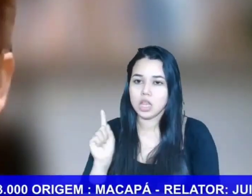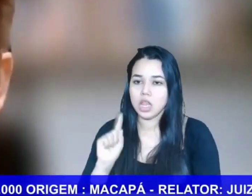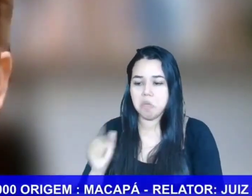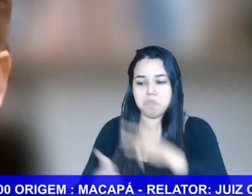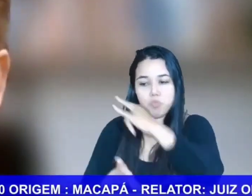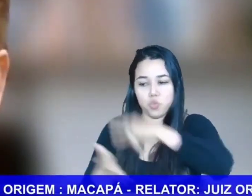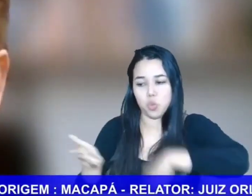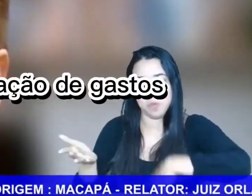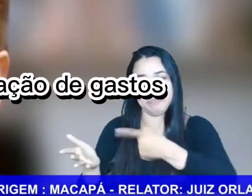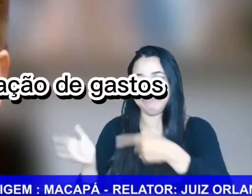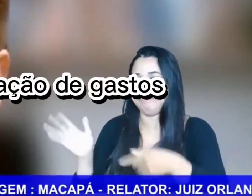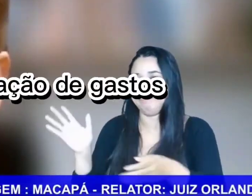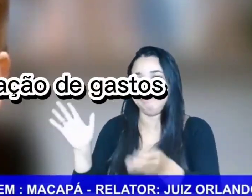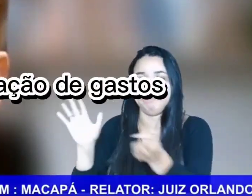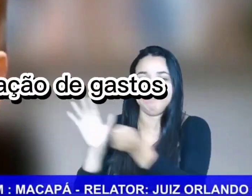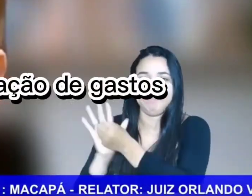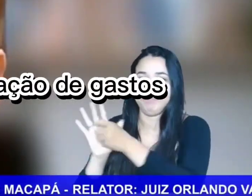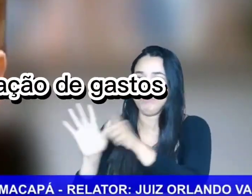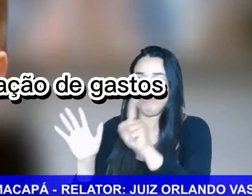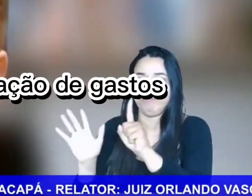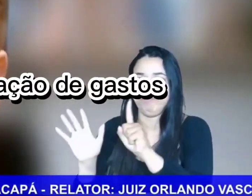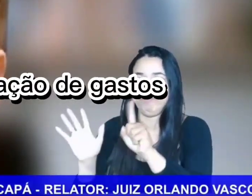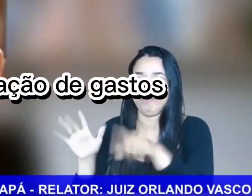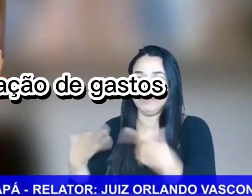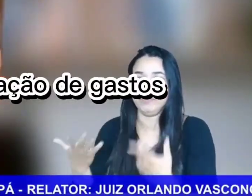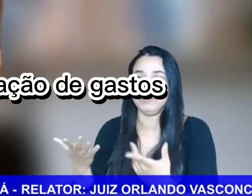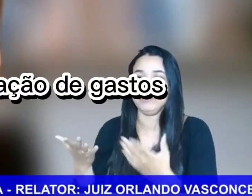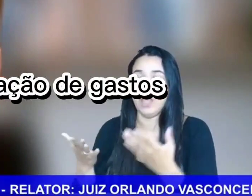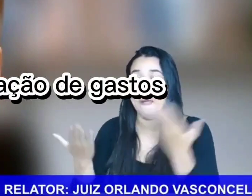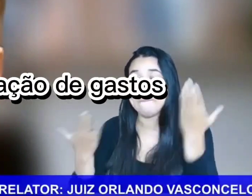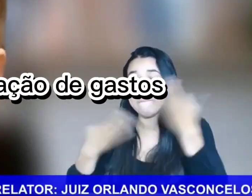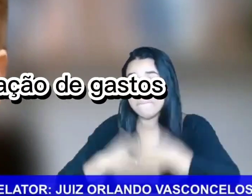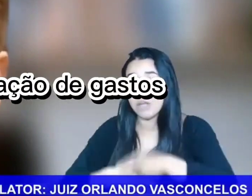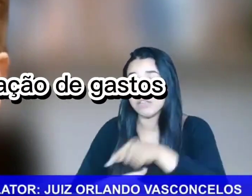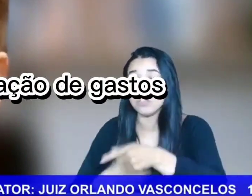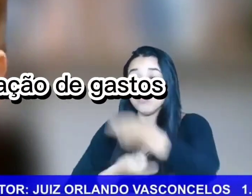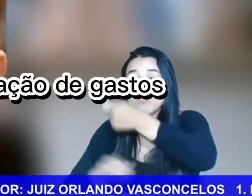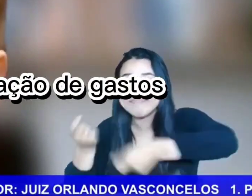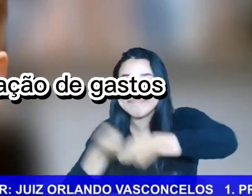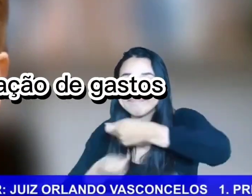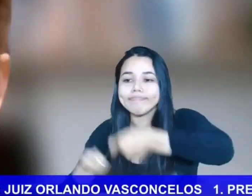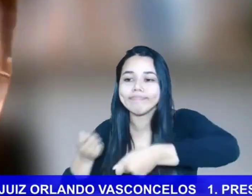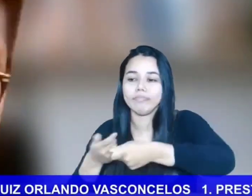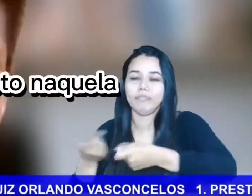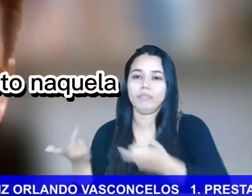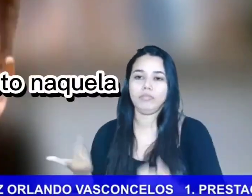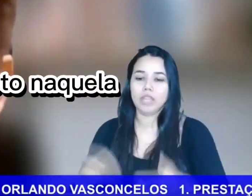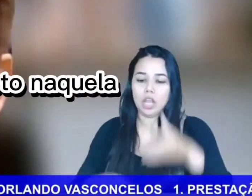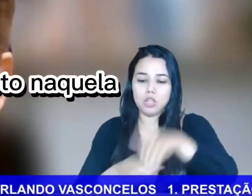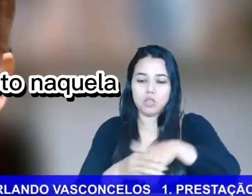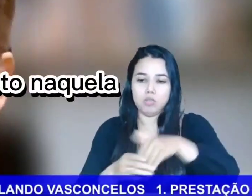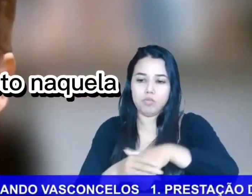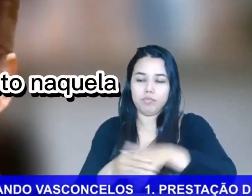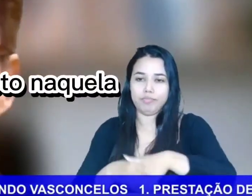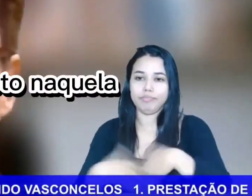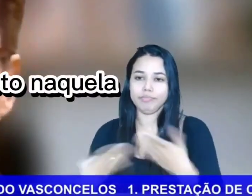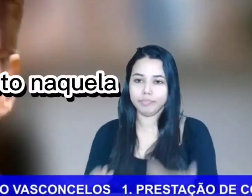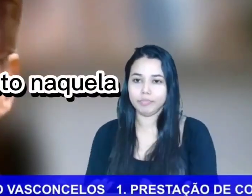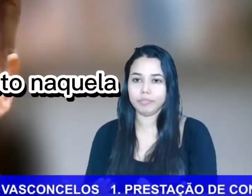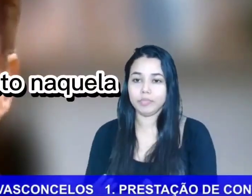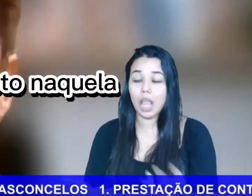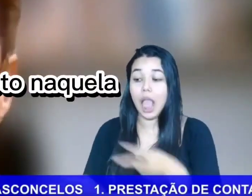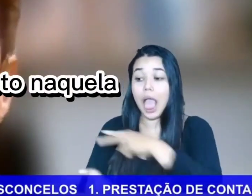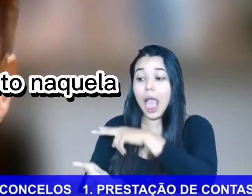fiscal necessariamente para fins de comprovação de gastos eleitorais. E leio um trecho